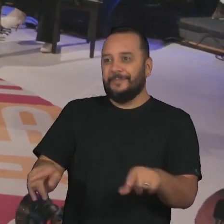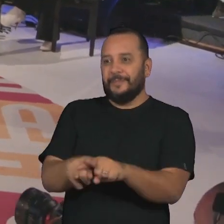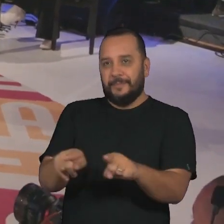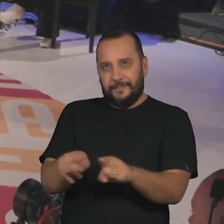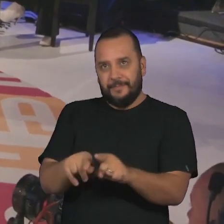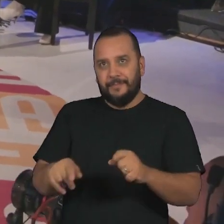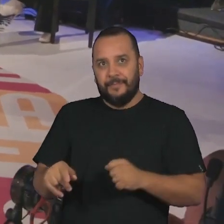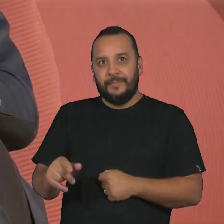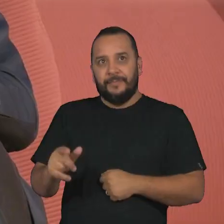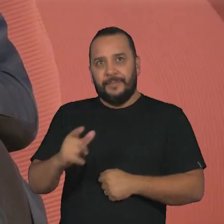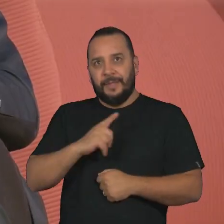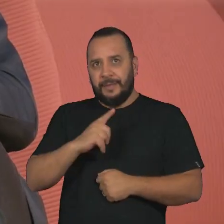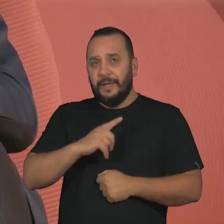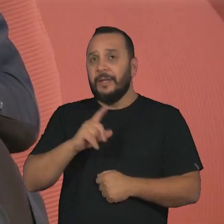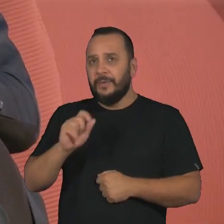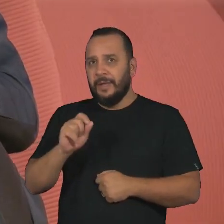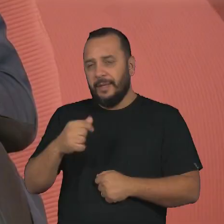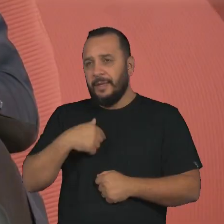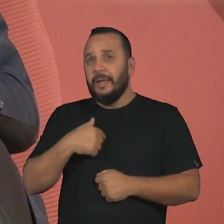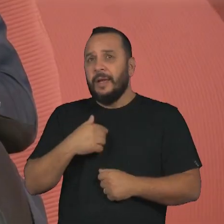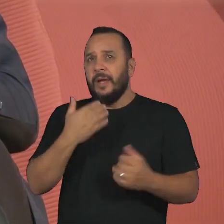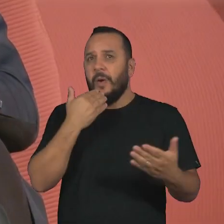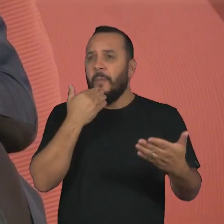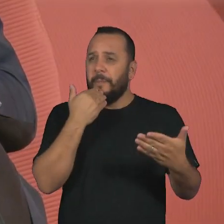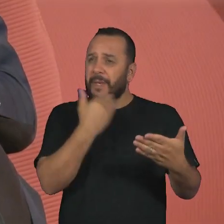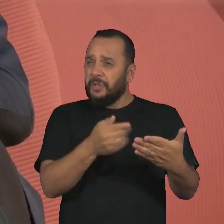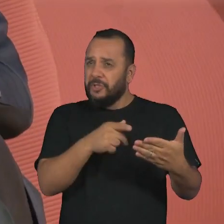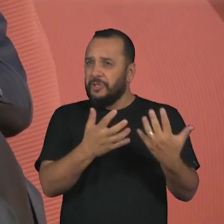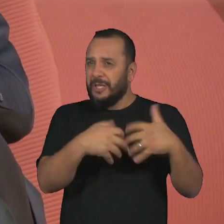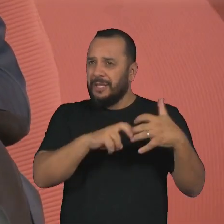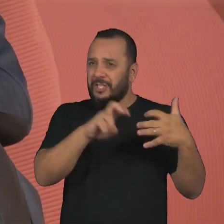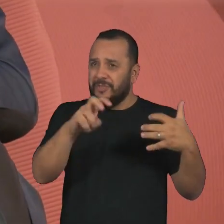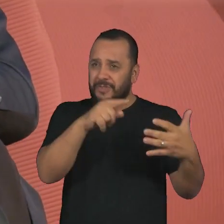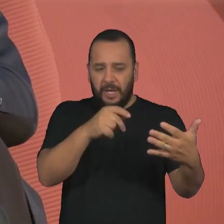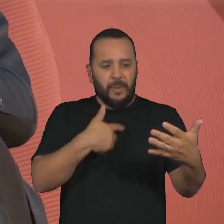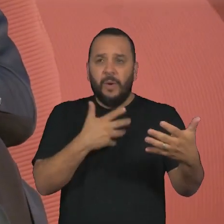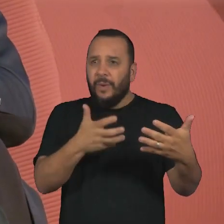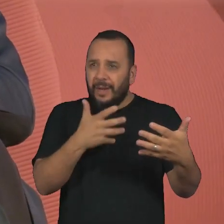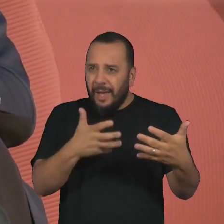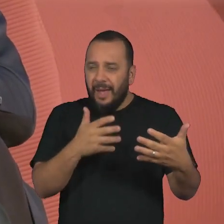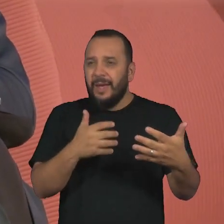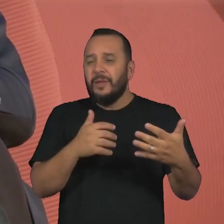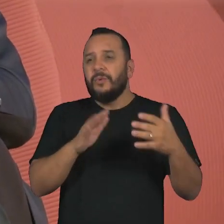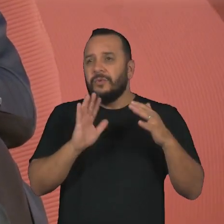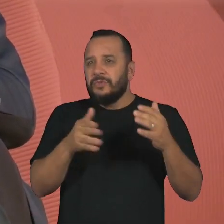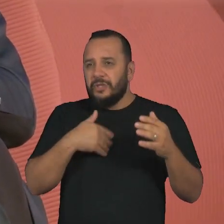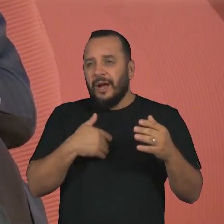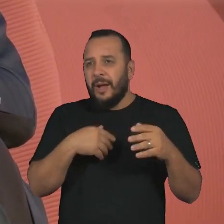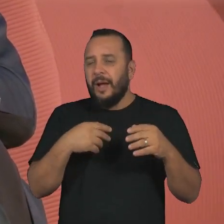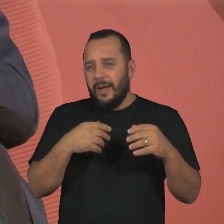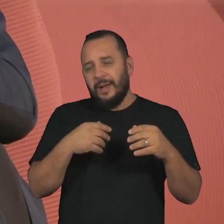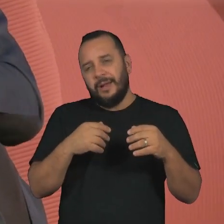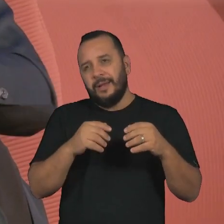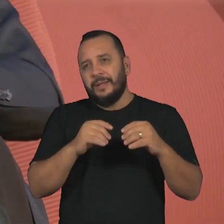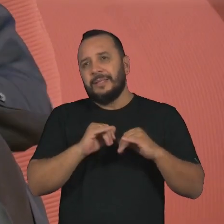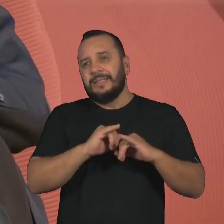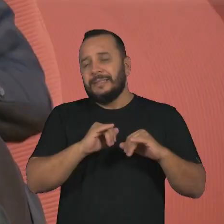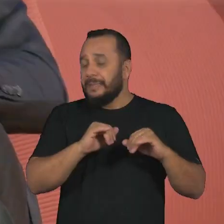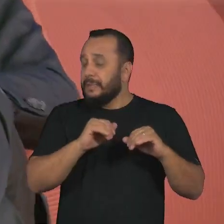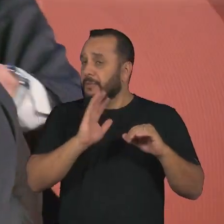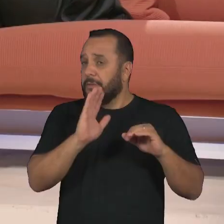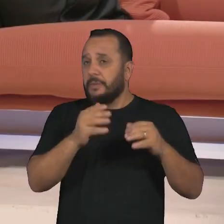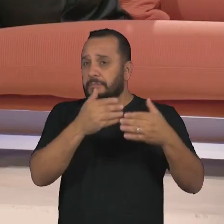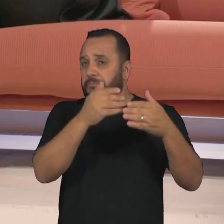evangelho do domingo, pedi lá uma homilia, não sei o quê, né, uma pregação, tal, e no final contar uma piada. Veio.